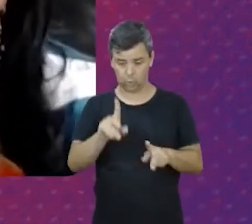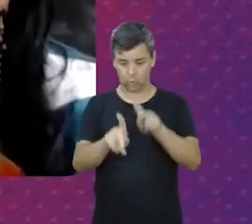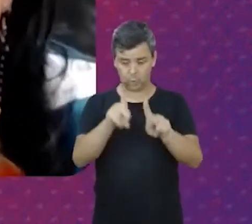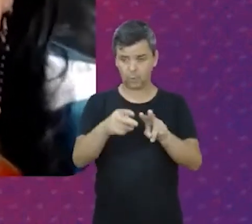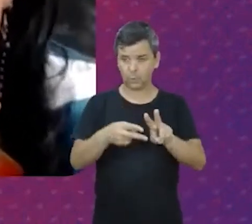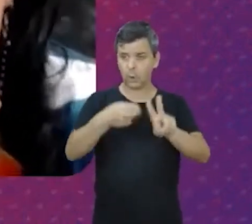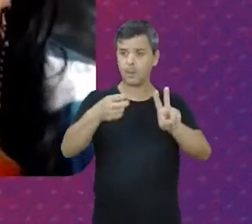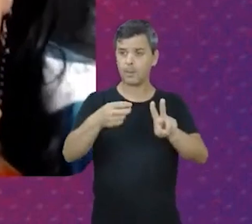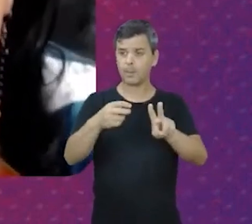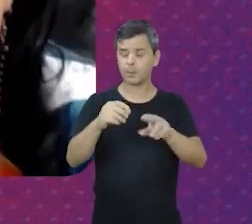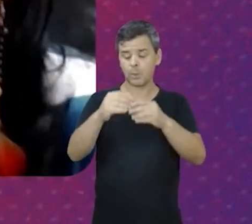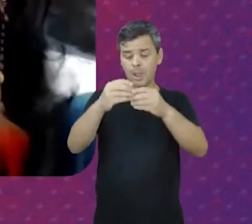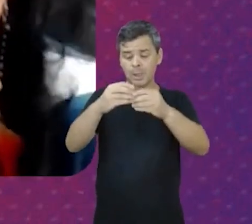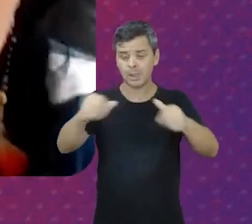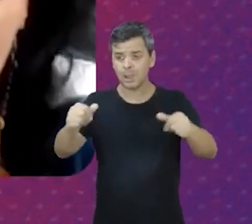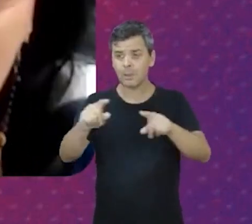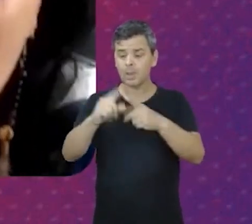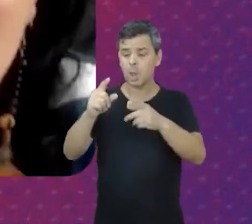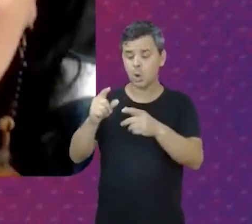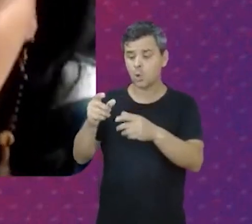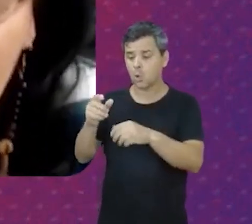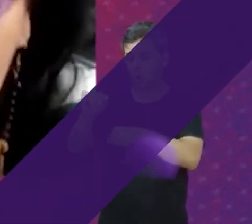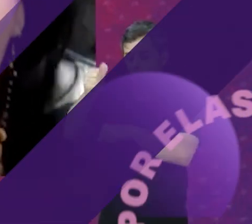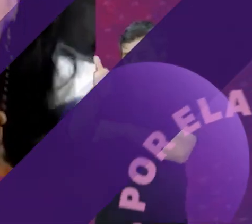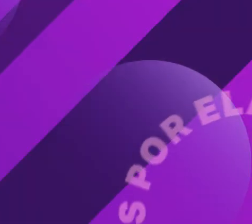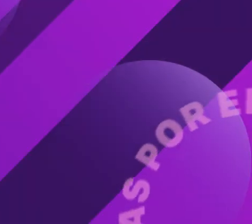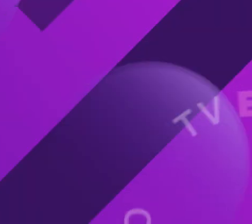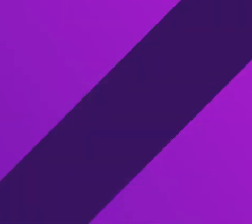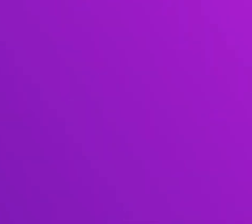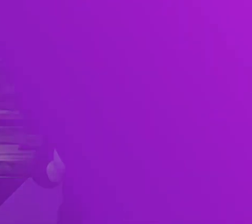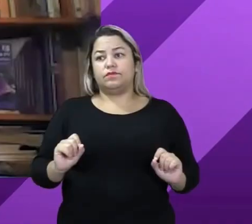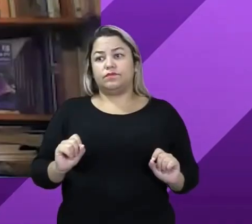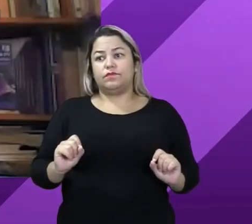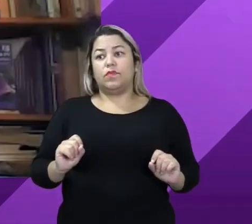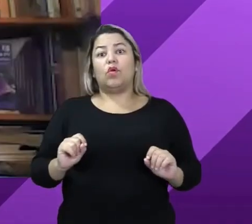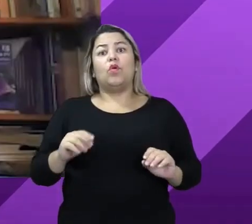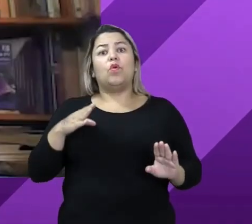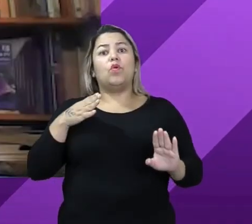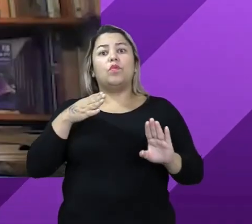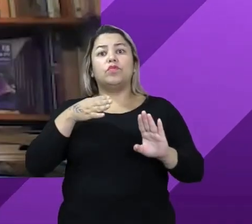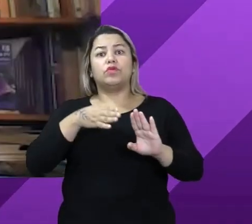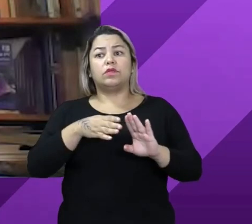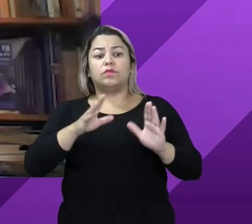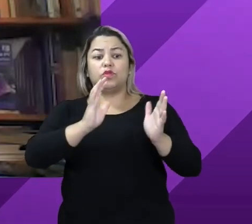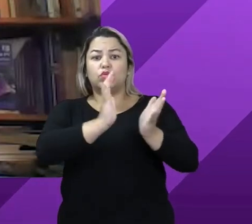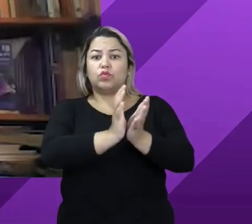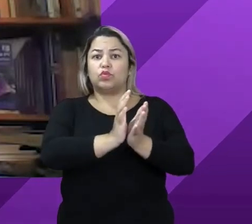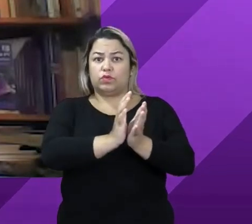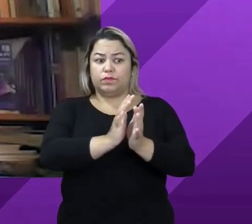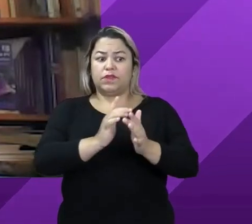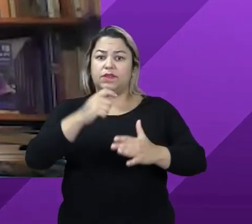povo sobre as suas terras e as ocupações tradicionais. Um objetivo do grupo das